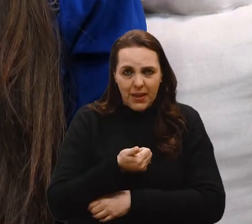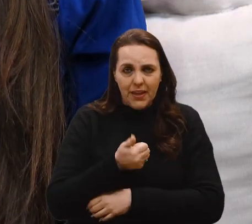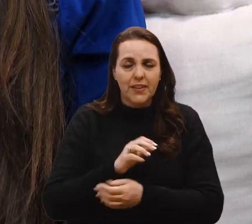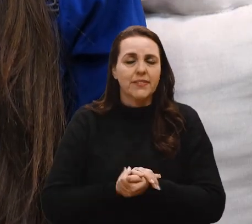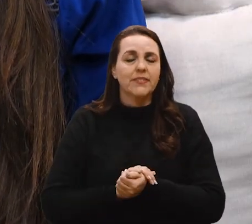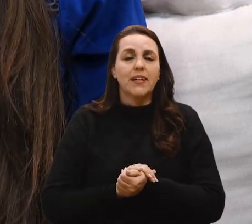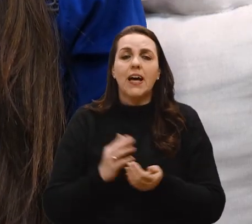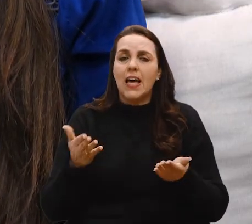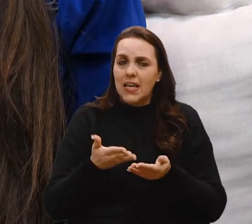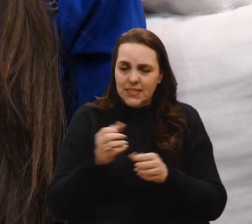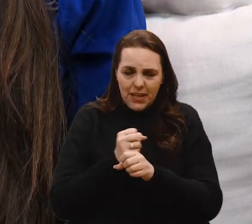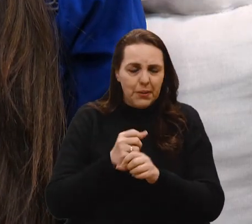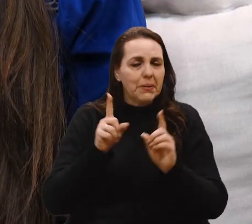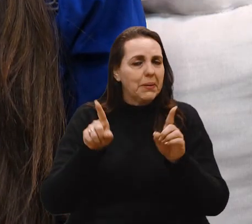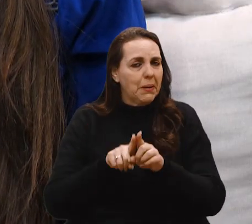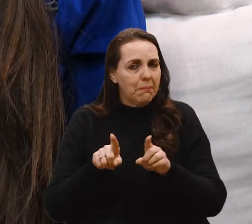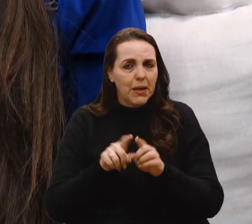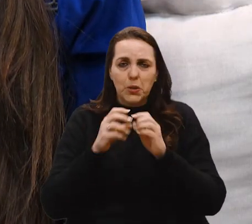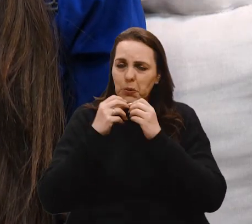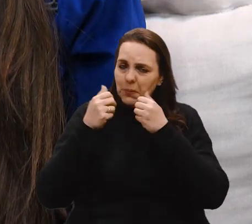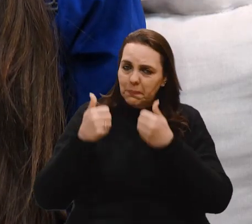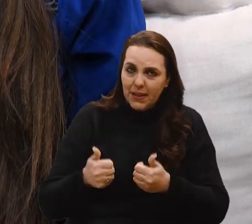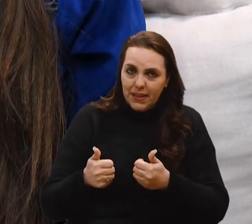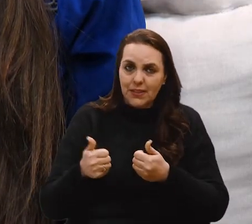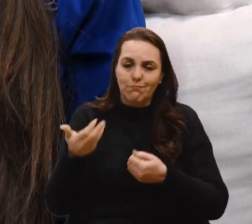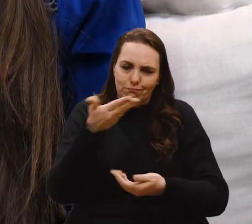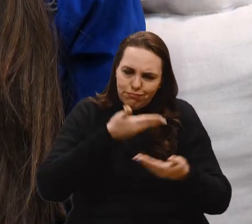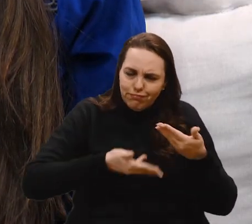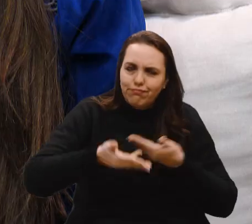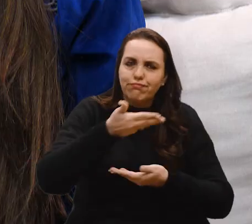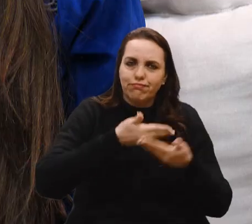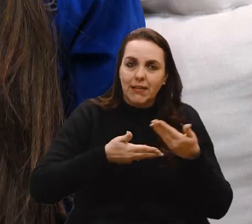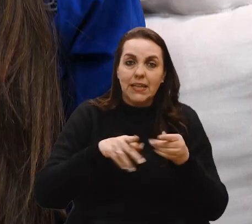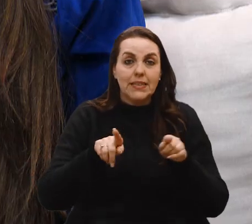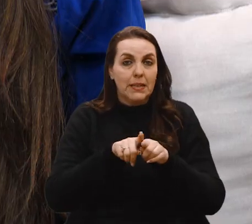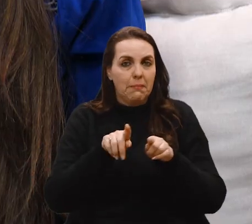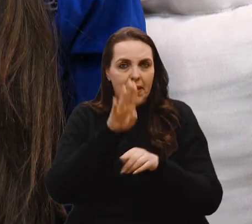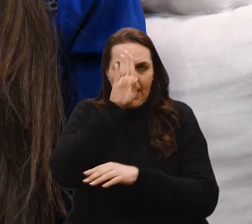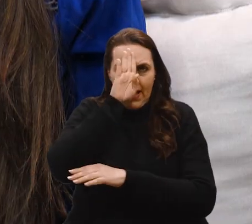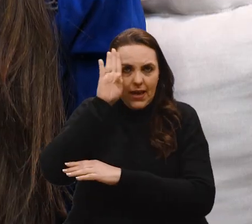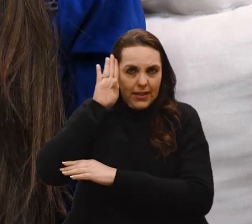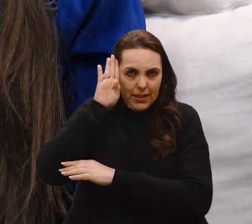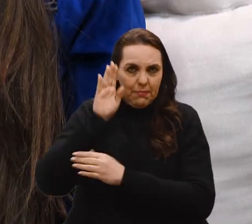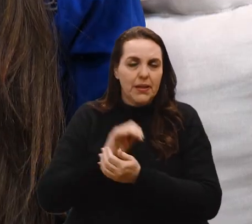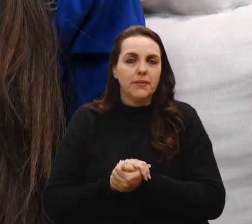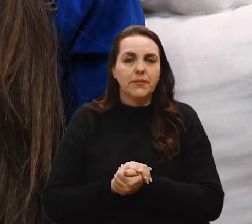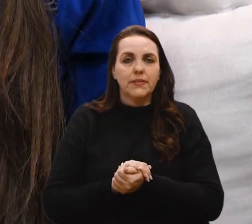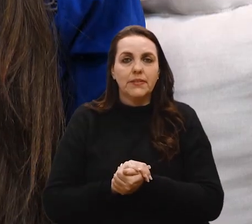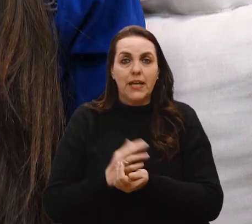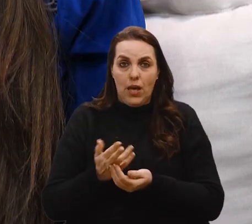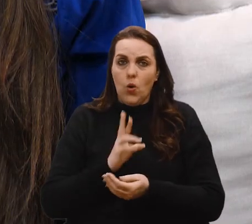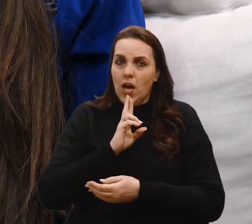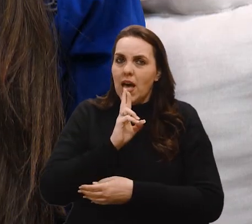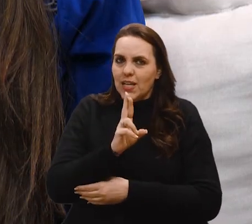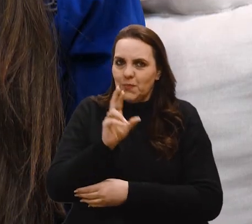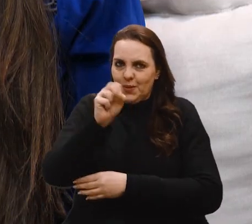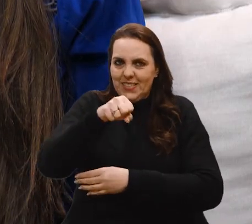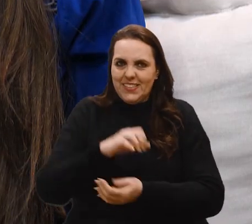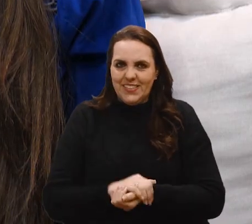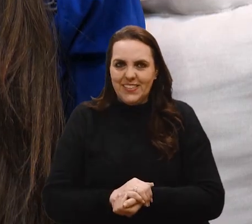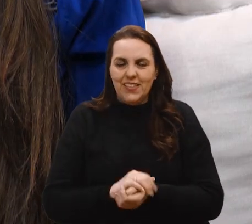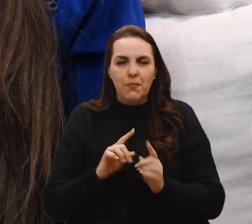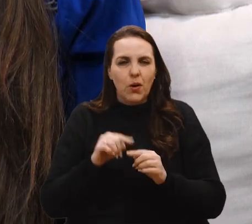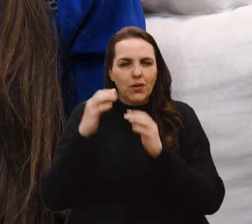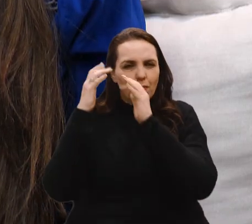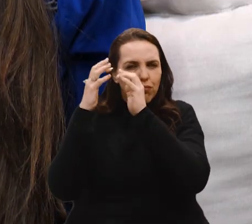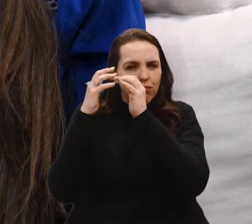certo. Então, além da questão de socialização, questão acadêmica. respondo mais rápido, até porque o raciocínio é mais